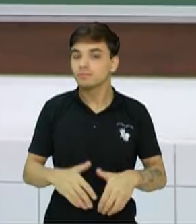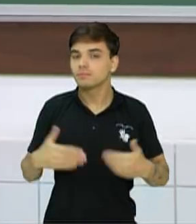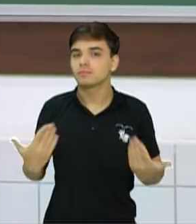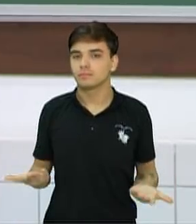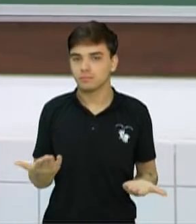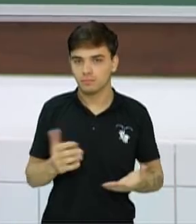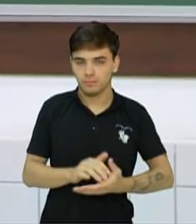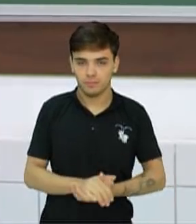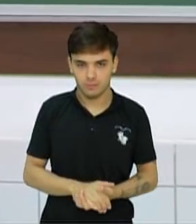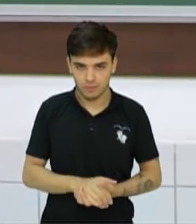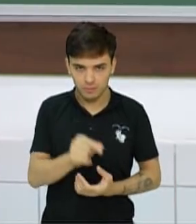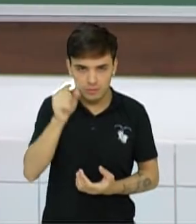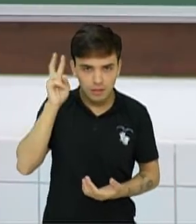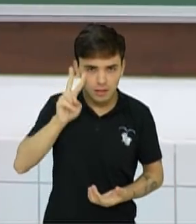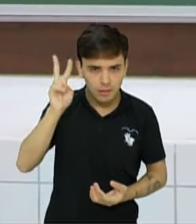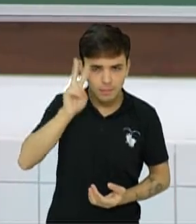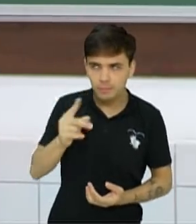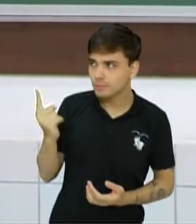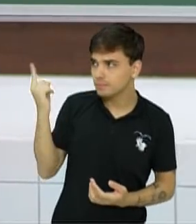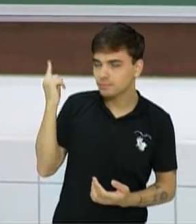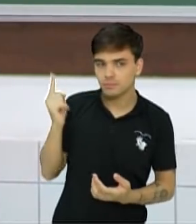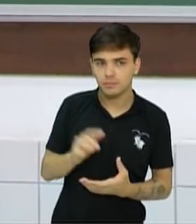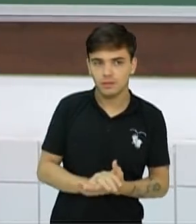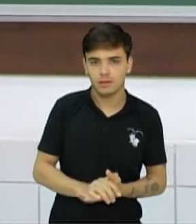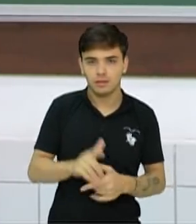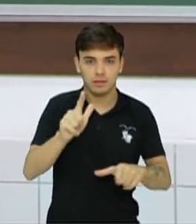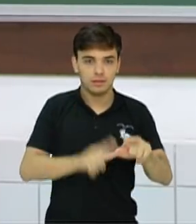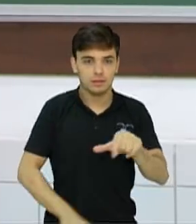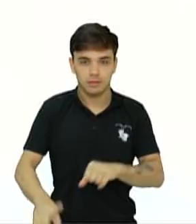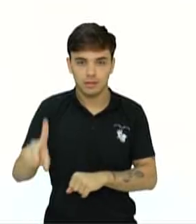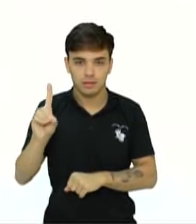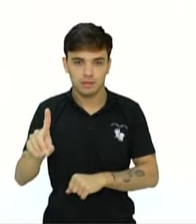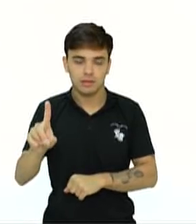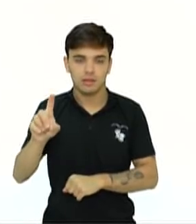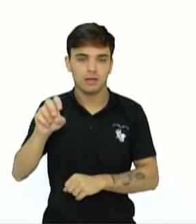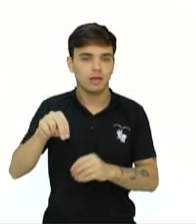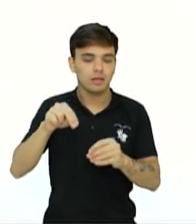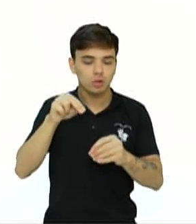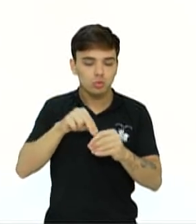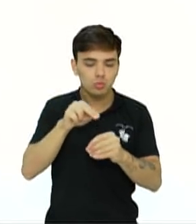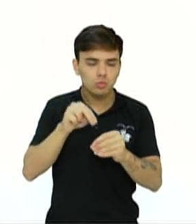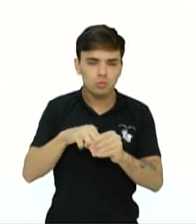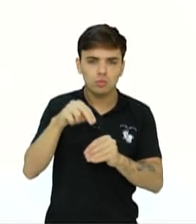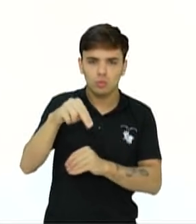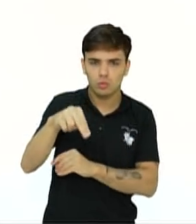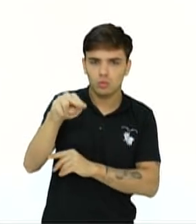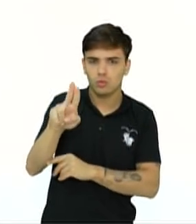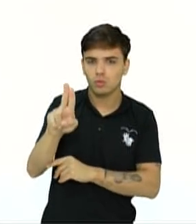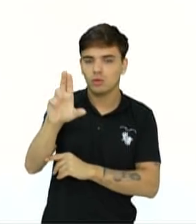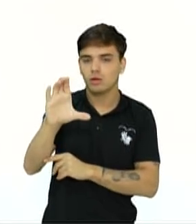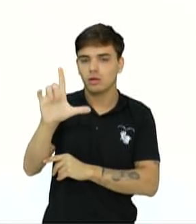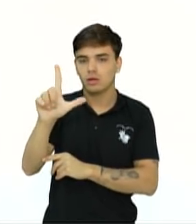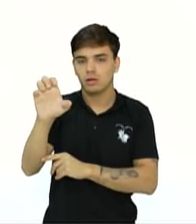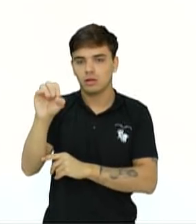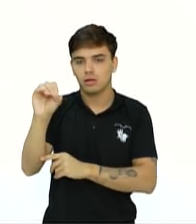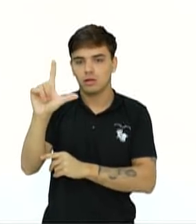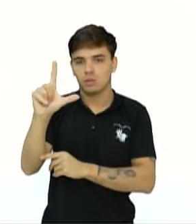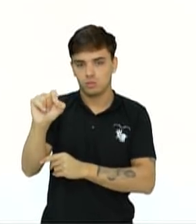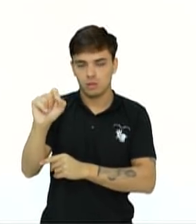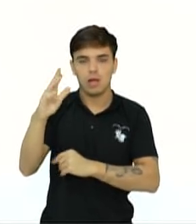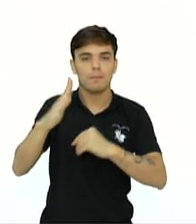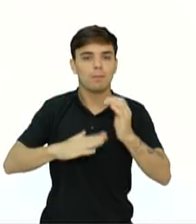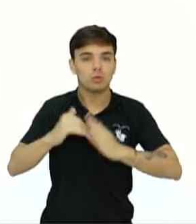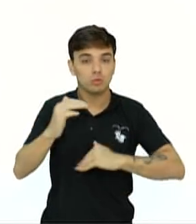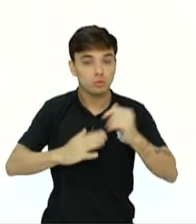E aí, pessoal, lembram? Olha lá, alternativa D, nucleolo, né? É a parte lá do núcleo responsável pela